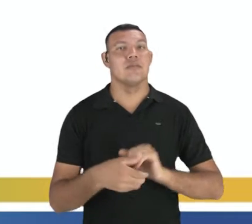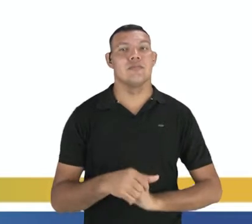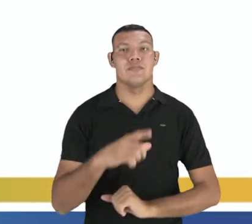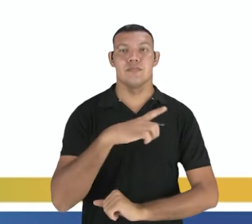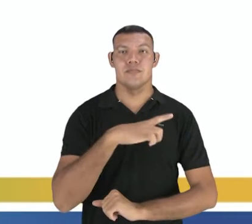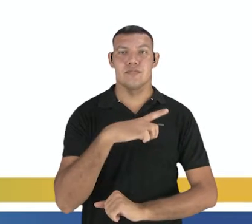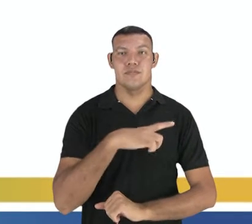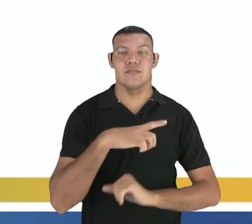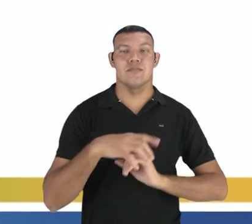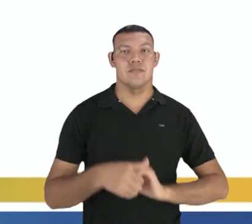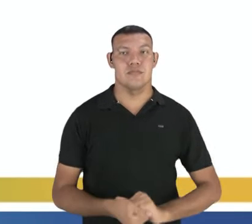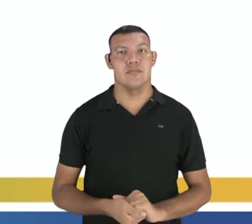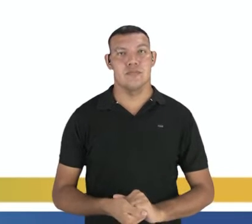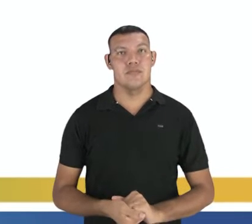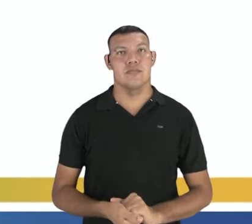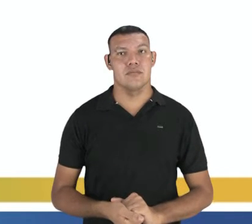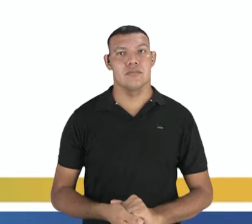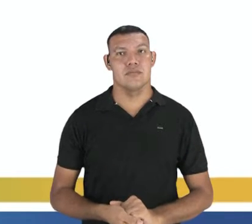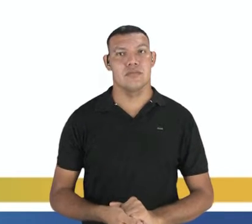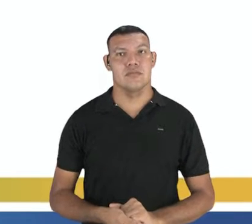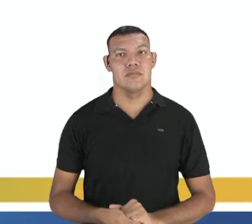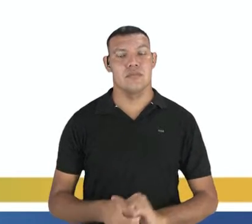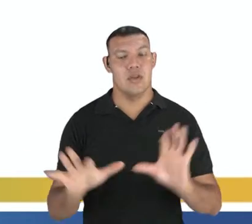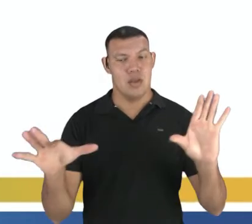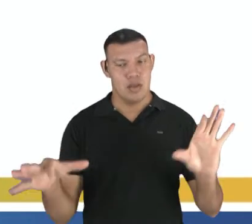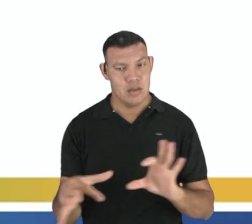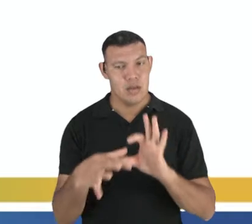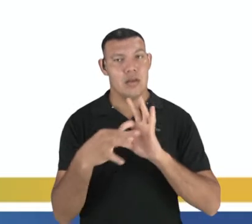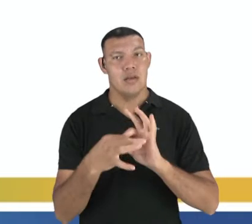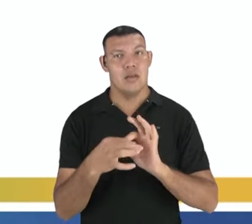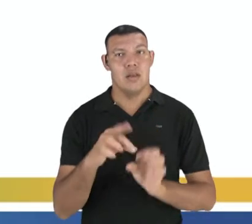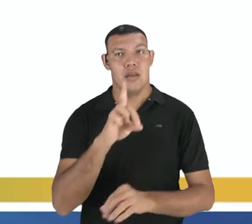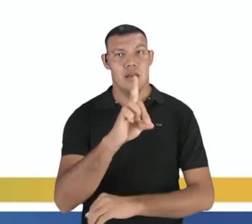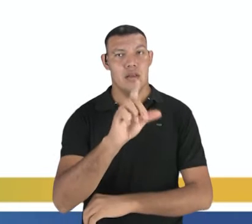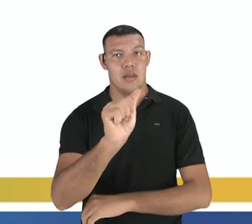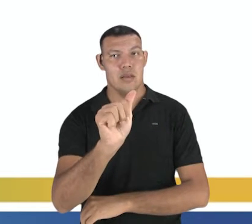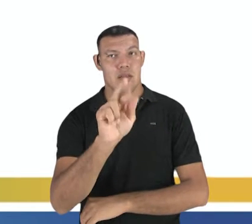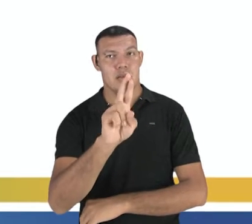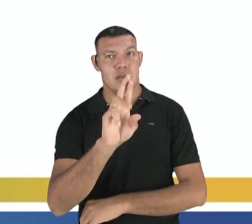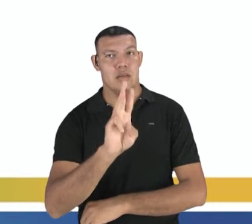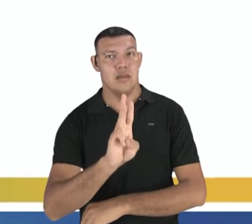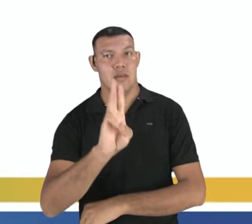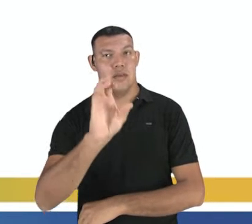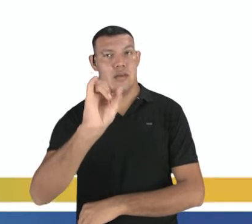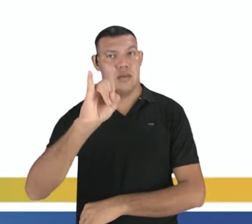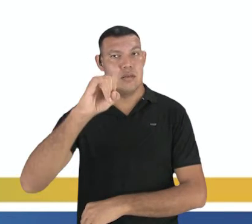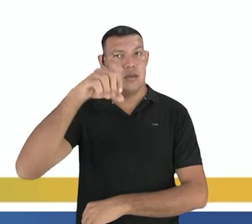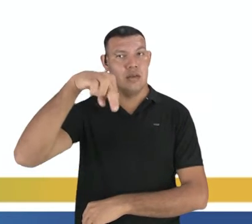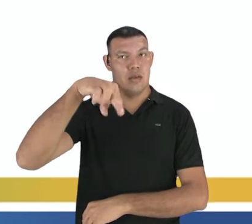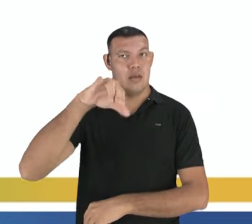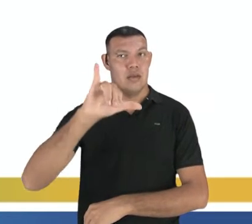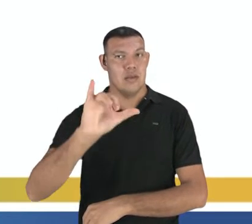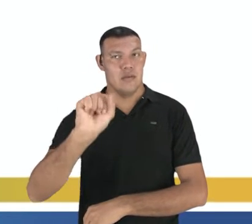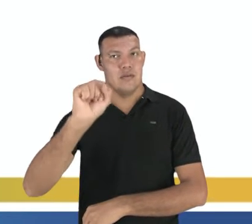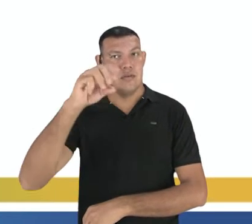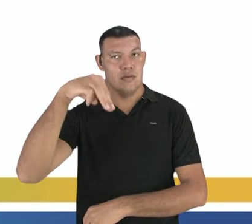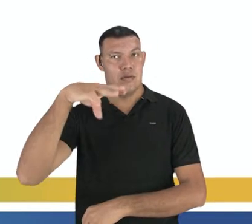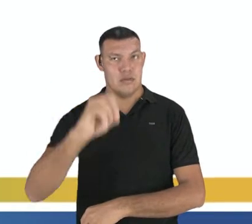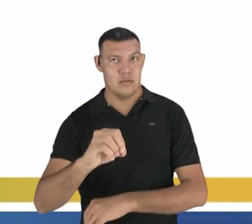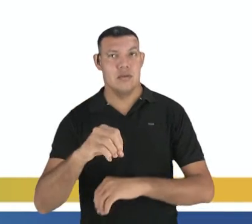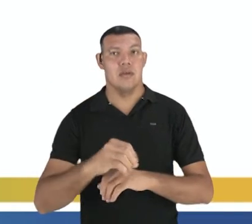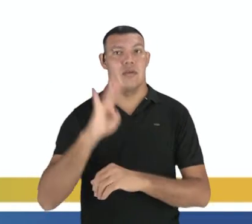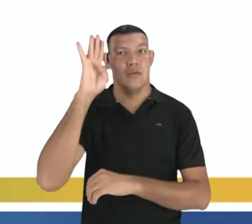a teoria que ela é o darwinismo, porém adaptado, ou seja, novas